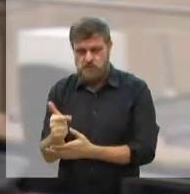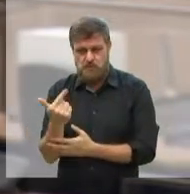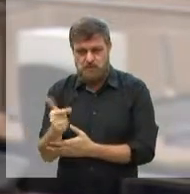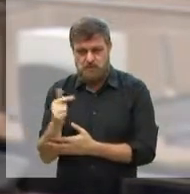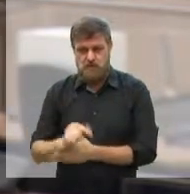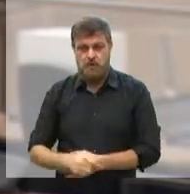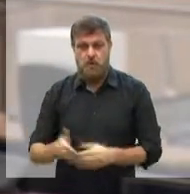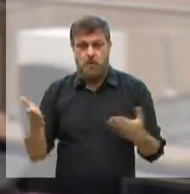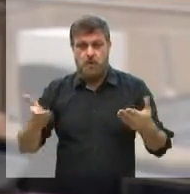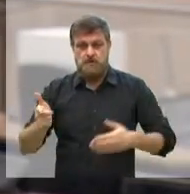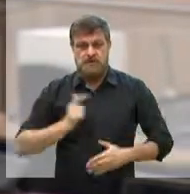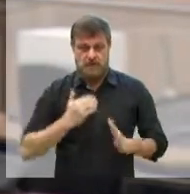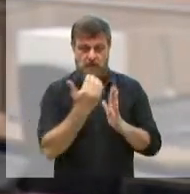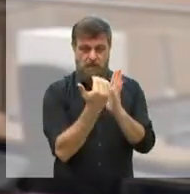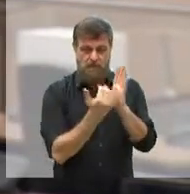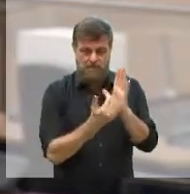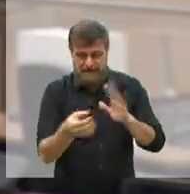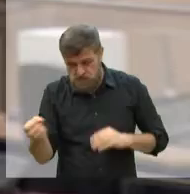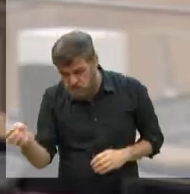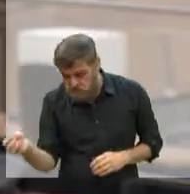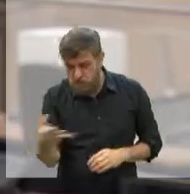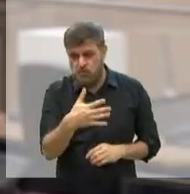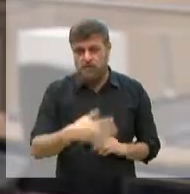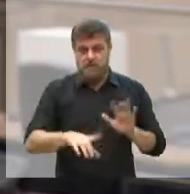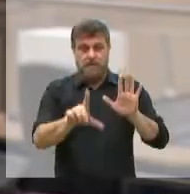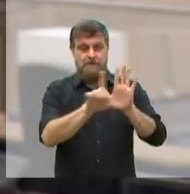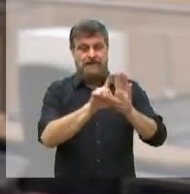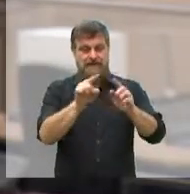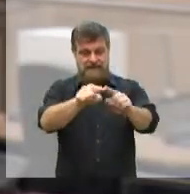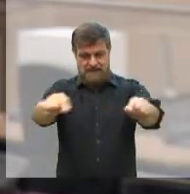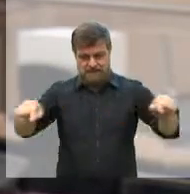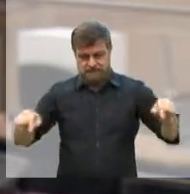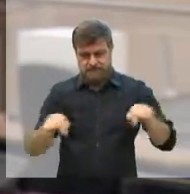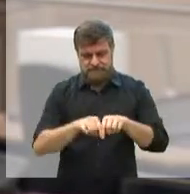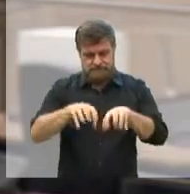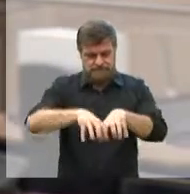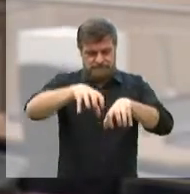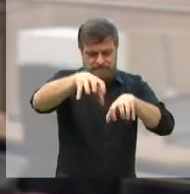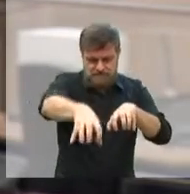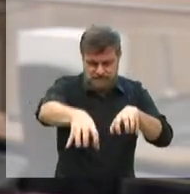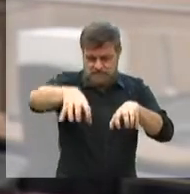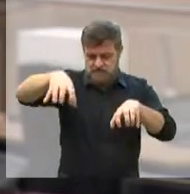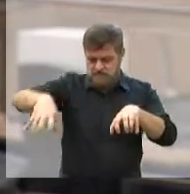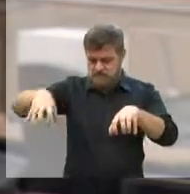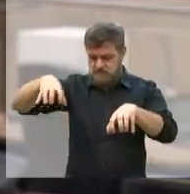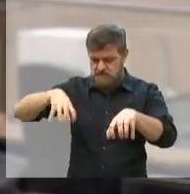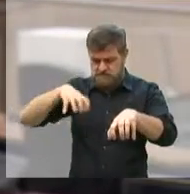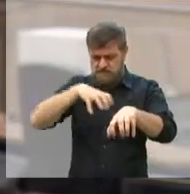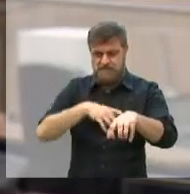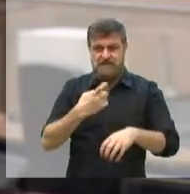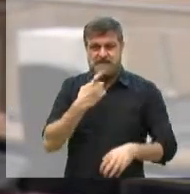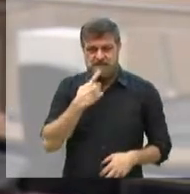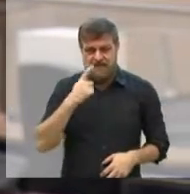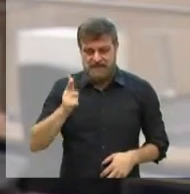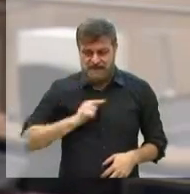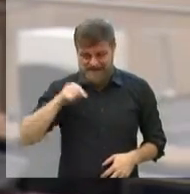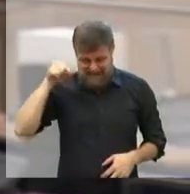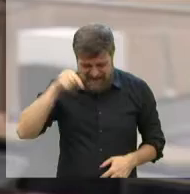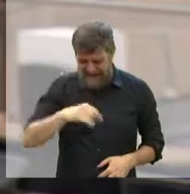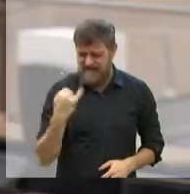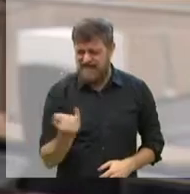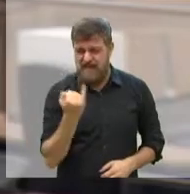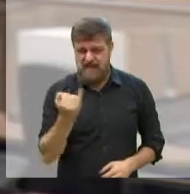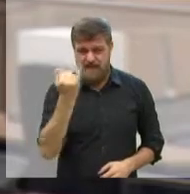que existe é um novo plano diretor, uma nova lei de uso e ocupação do solo, que traz dentro do bojo a